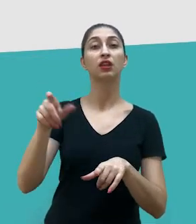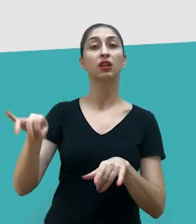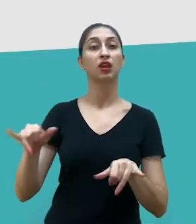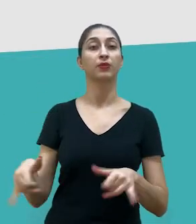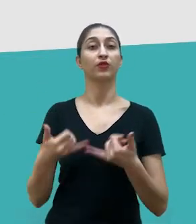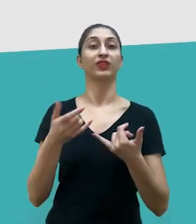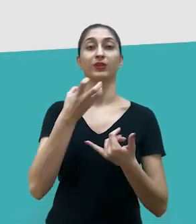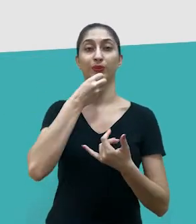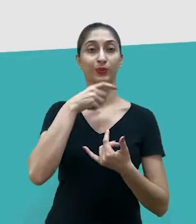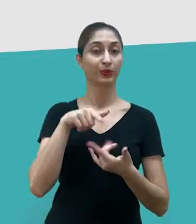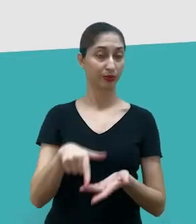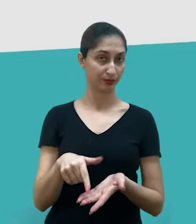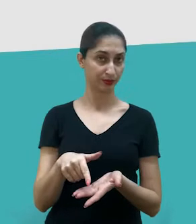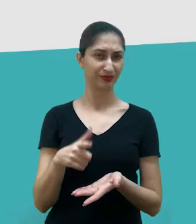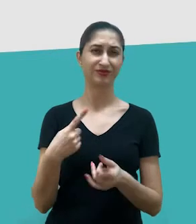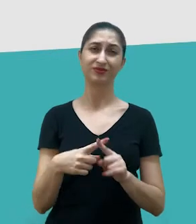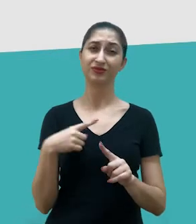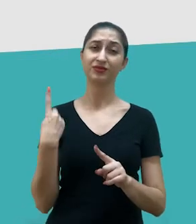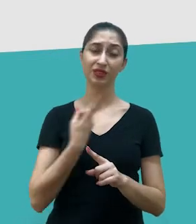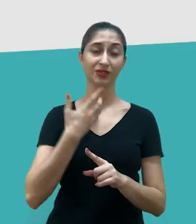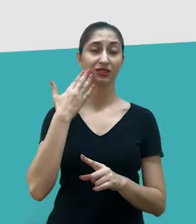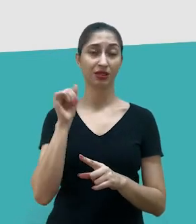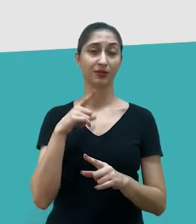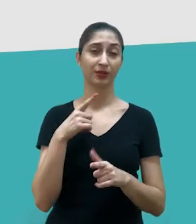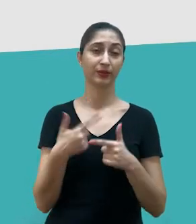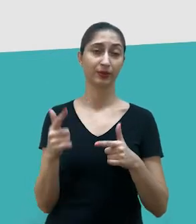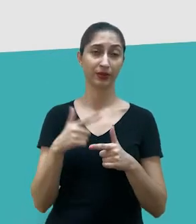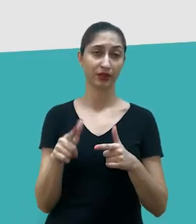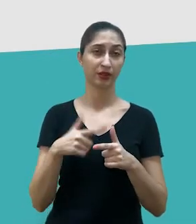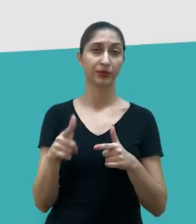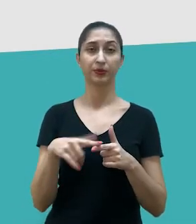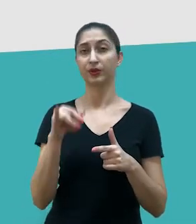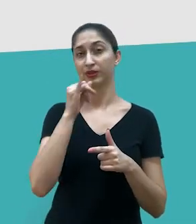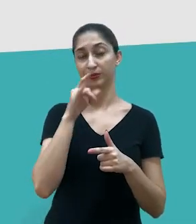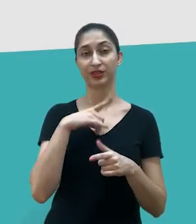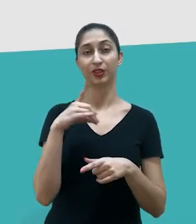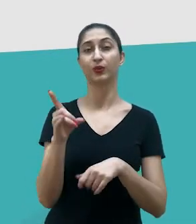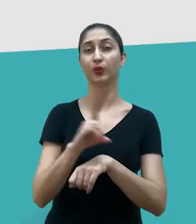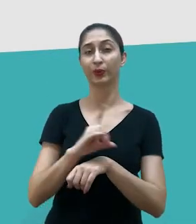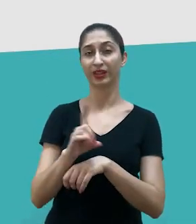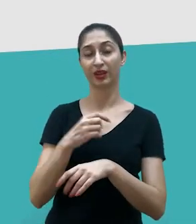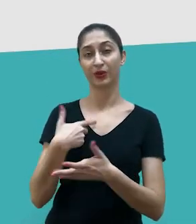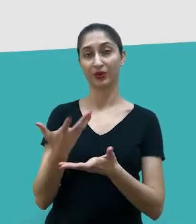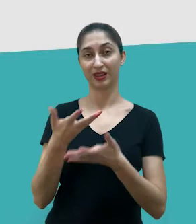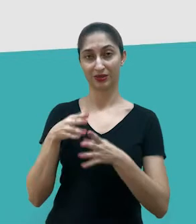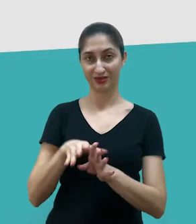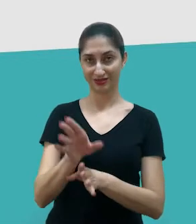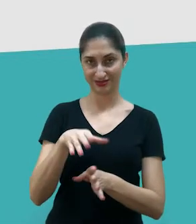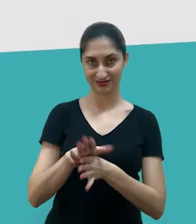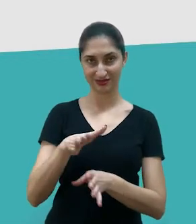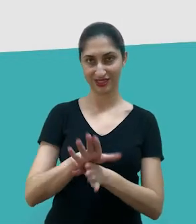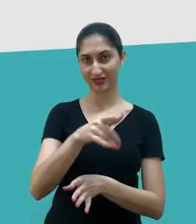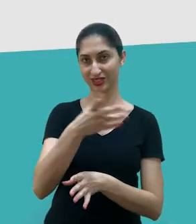cadeia. Nós sabemos que há um grande problema de produção. Existe um documentário que eu gostaria de recomendar para vocês, está